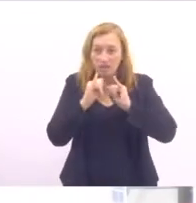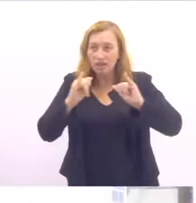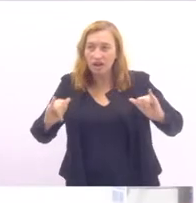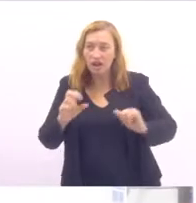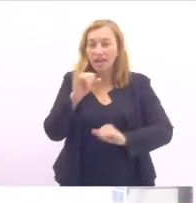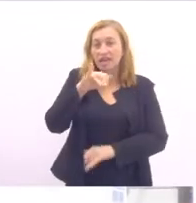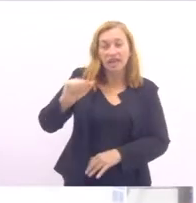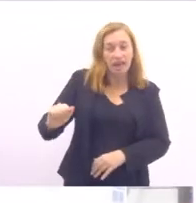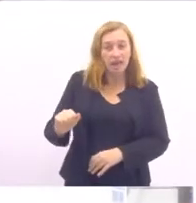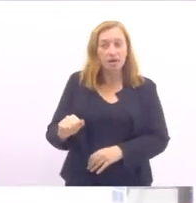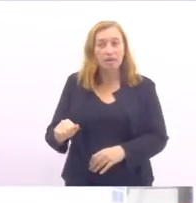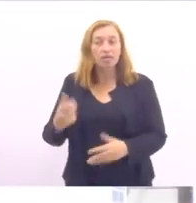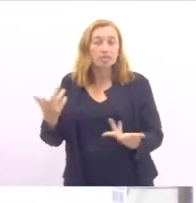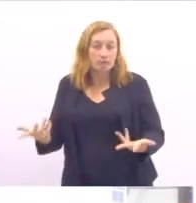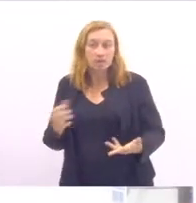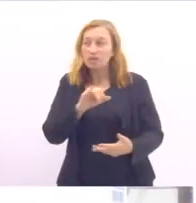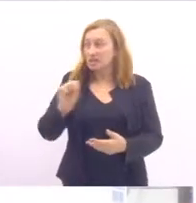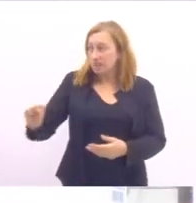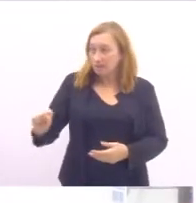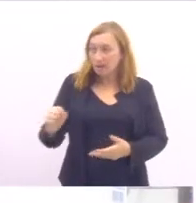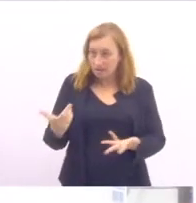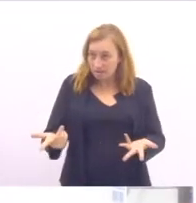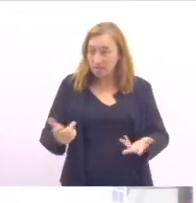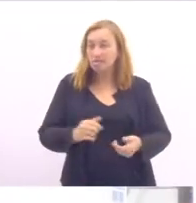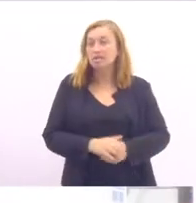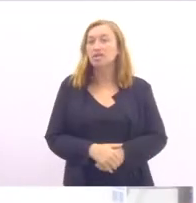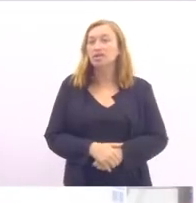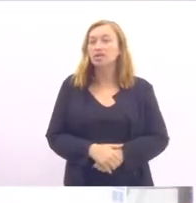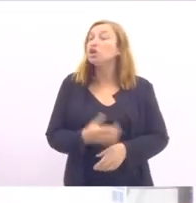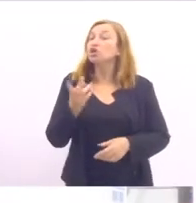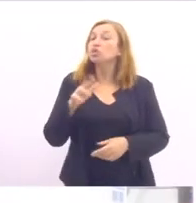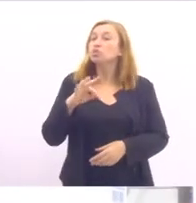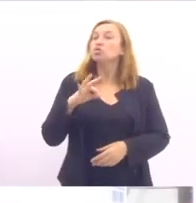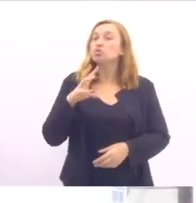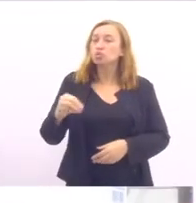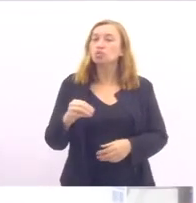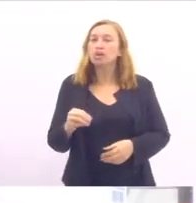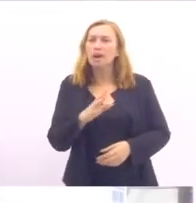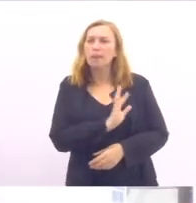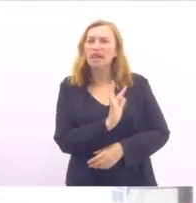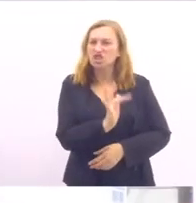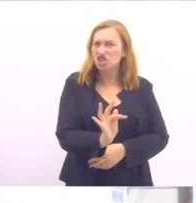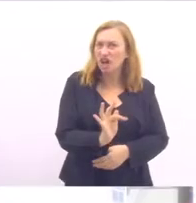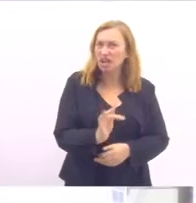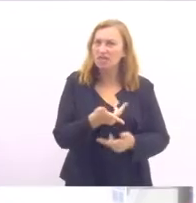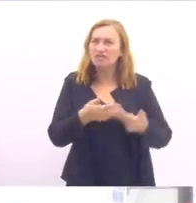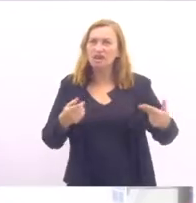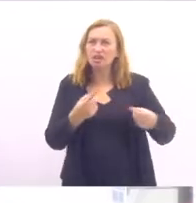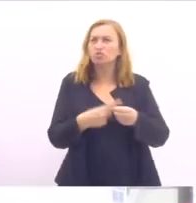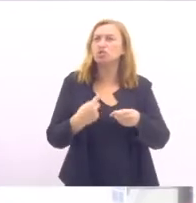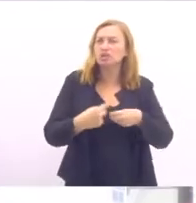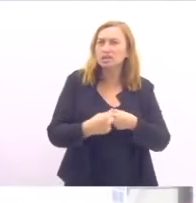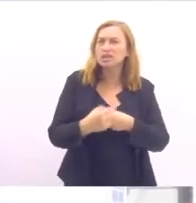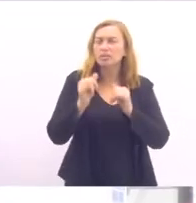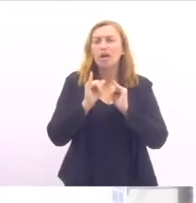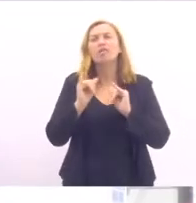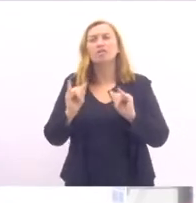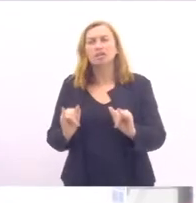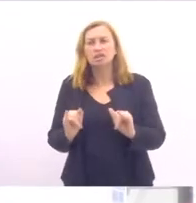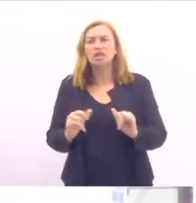efeito do cálculo do ICMS verde. E, sobretudo, na Baixada e na maior parte dos municípios, declaram que